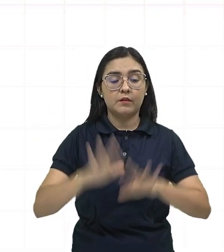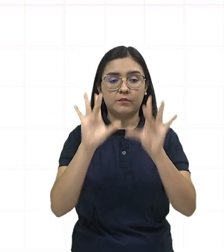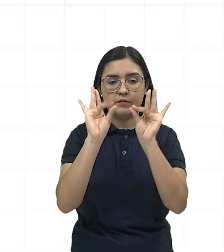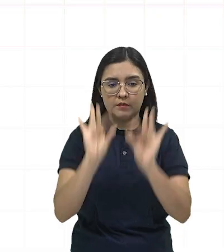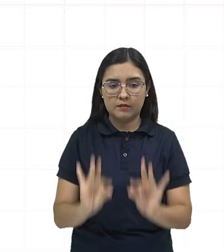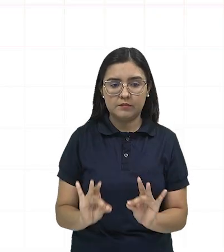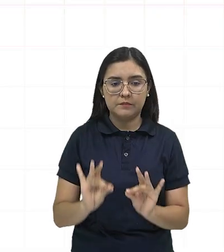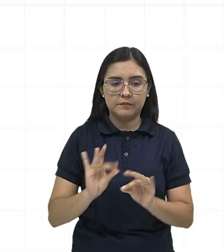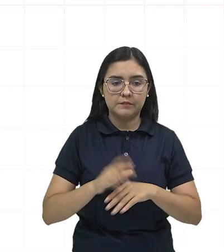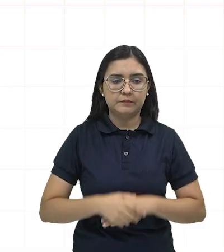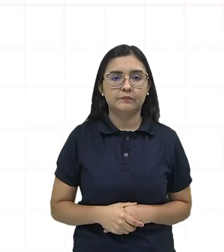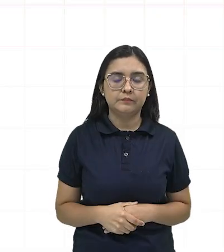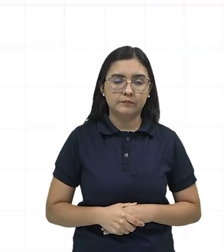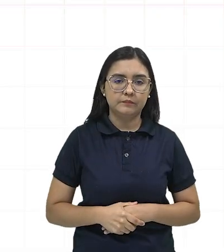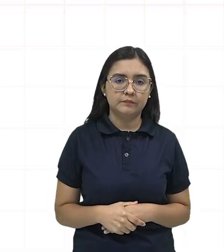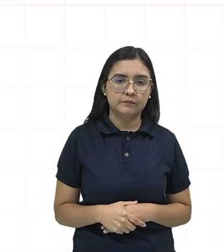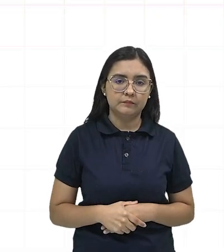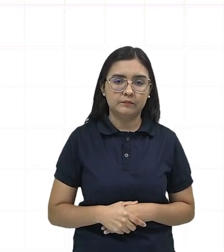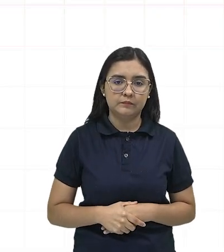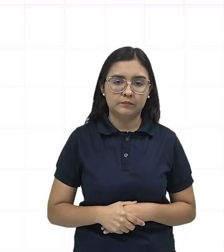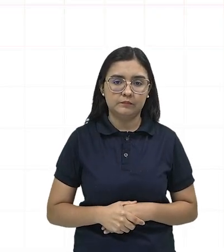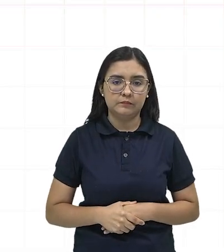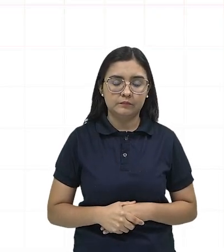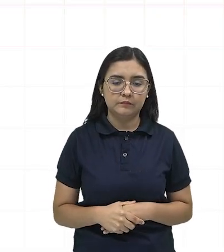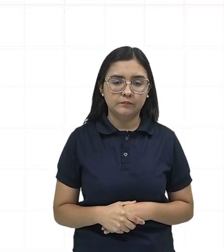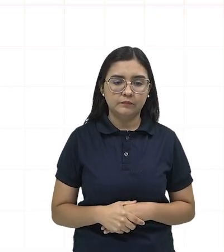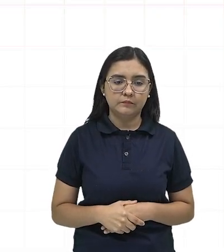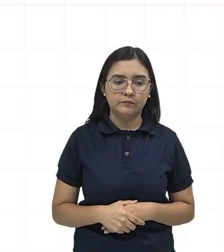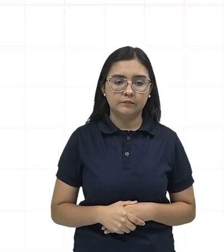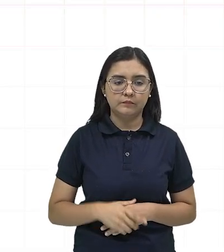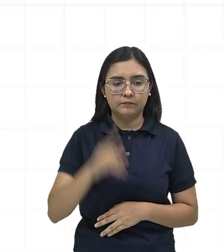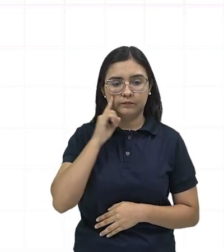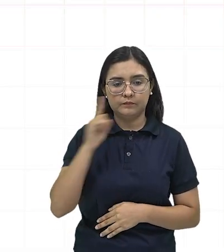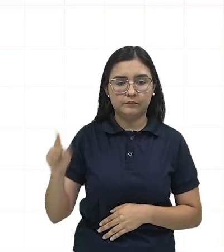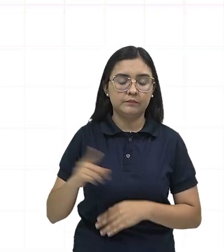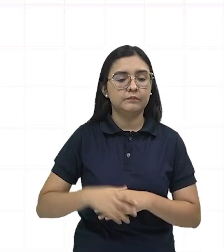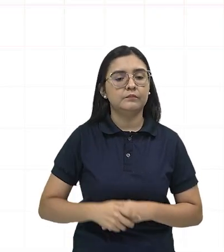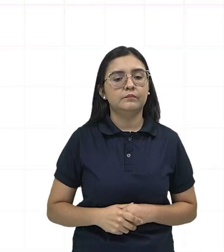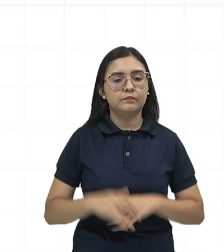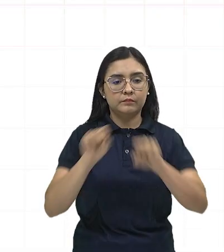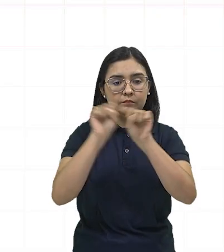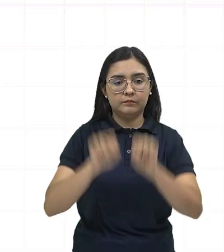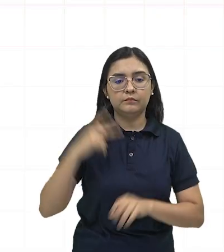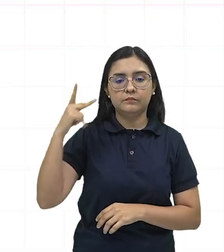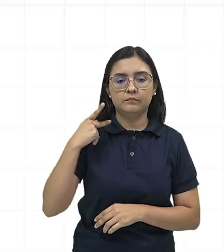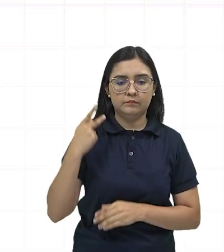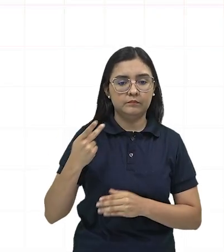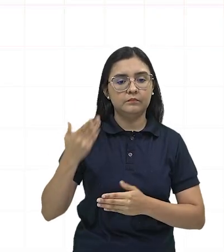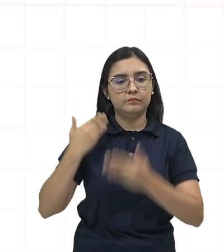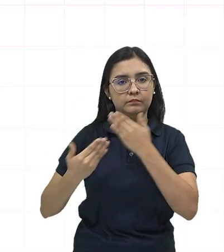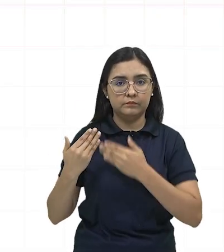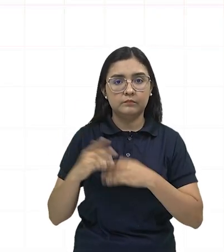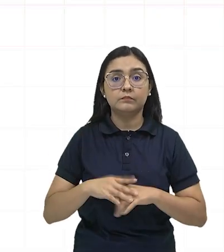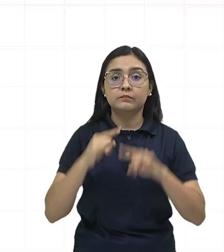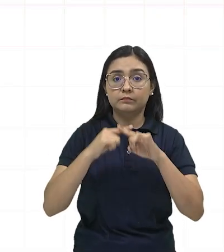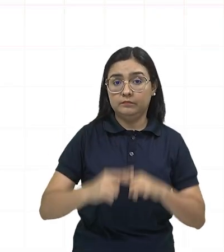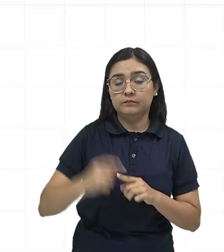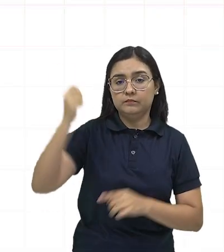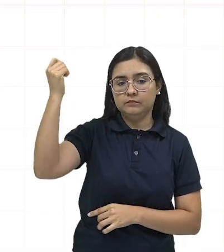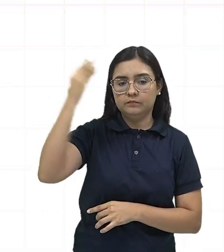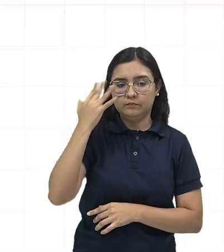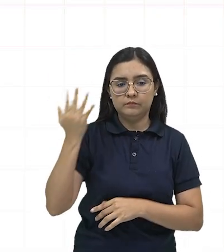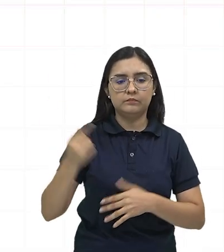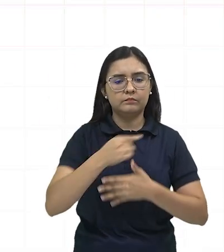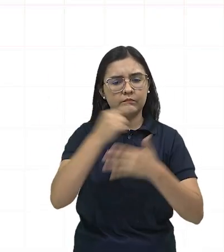nosso detalhamento, tá, nós elencamos o seguinte aqui para vocês. Antigo regime versus iluminismo.